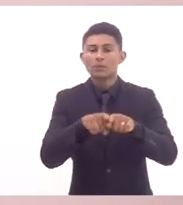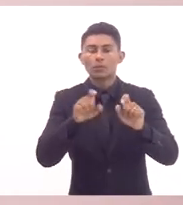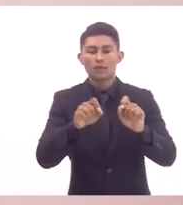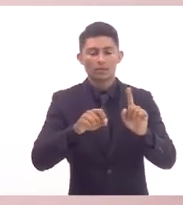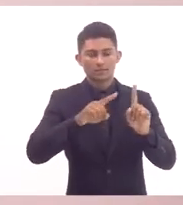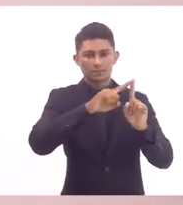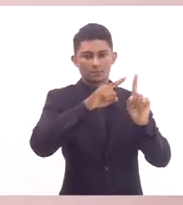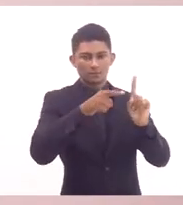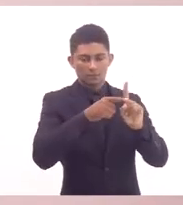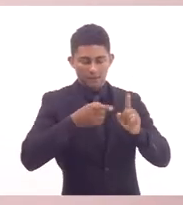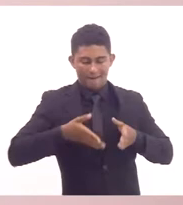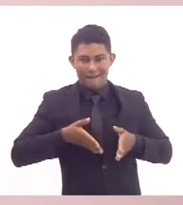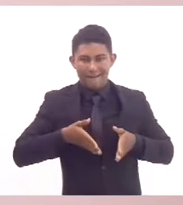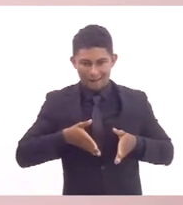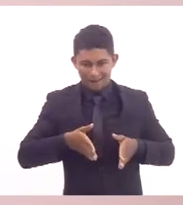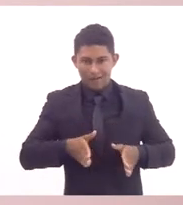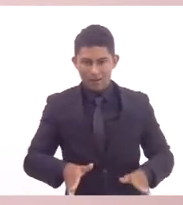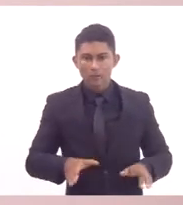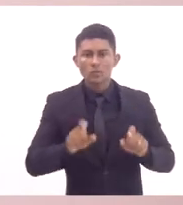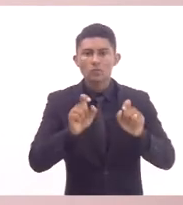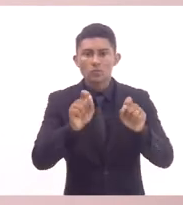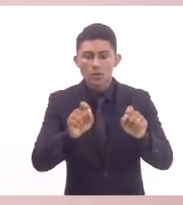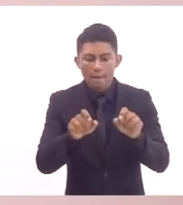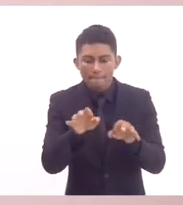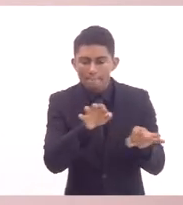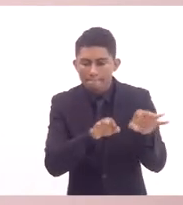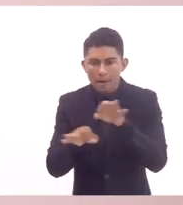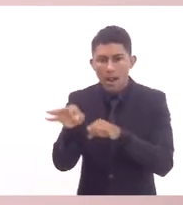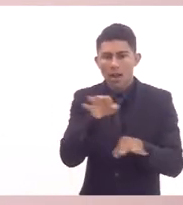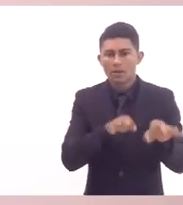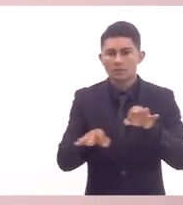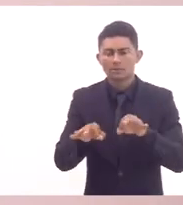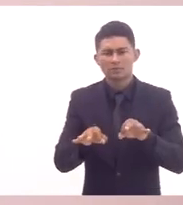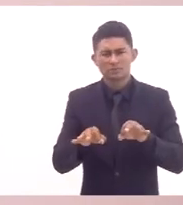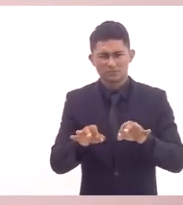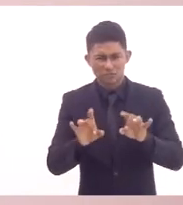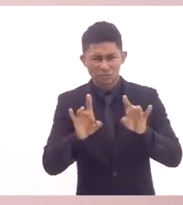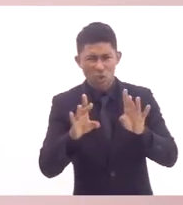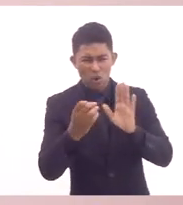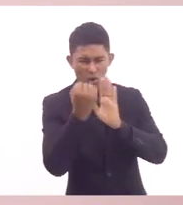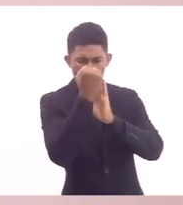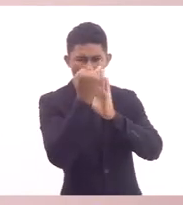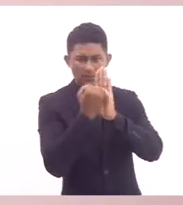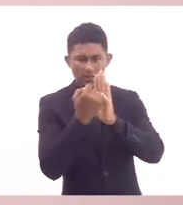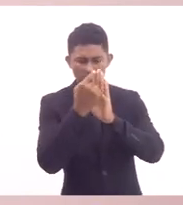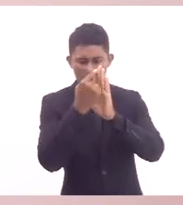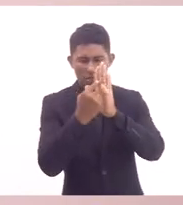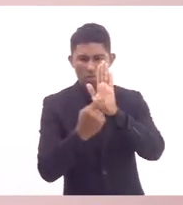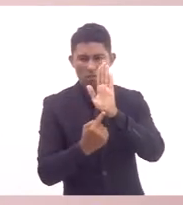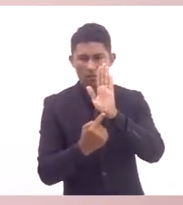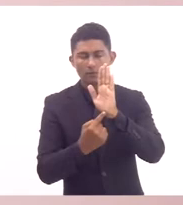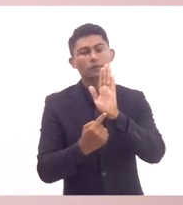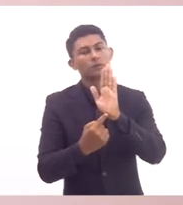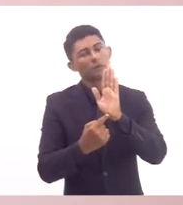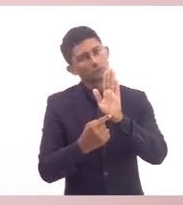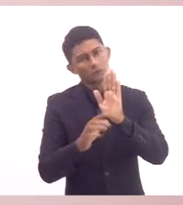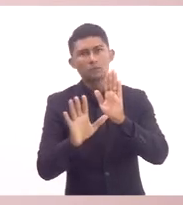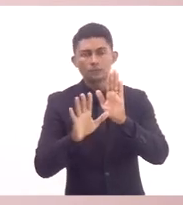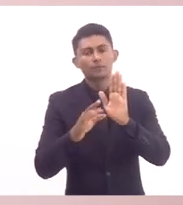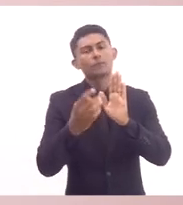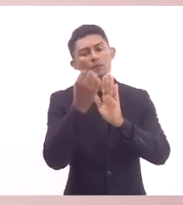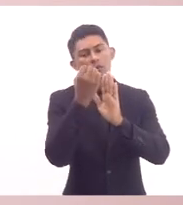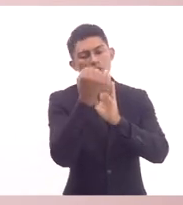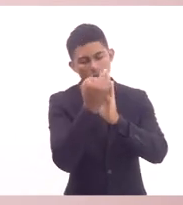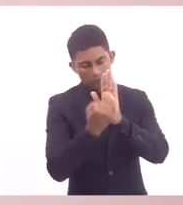para além de um contrato né dei uma espécie de contrato que Garanta a ela o direito de ter